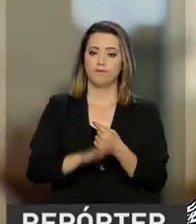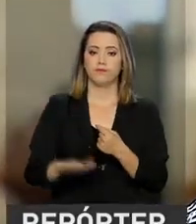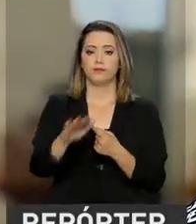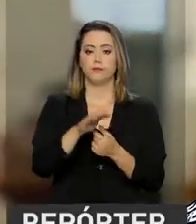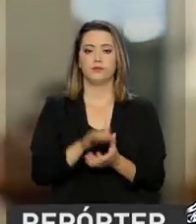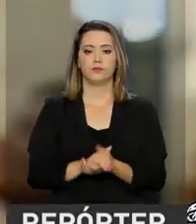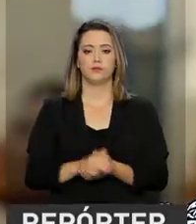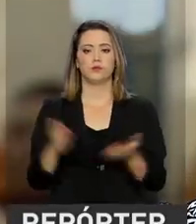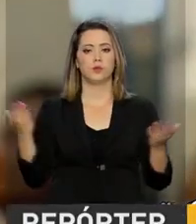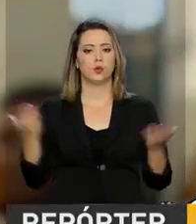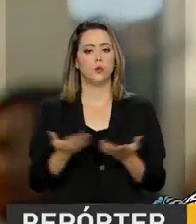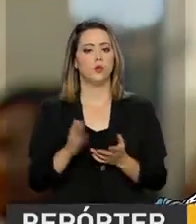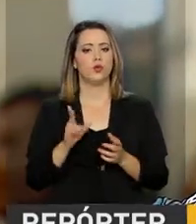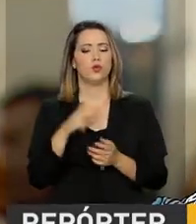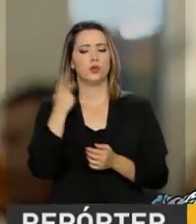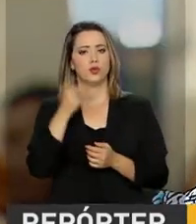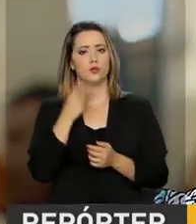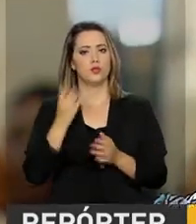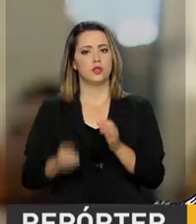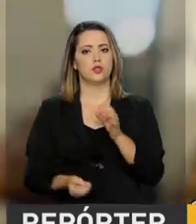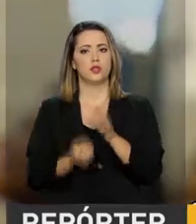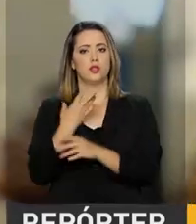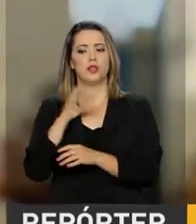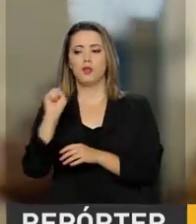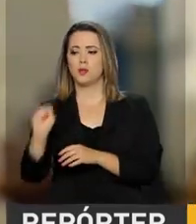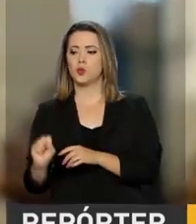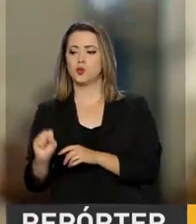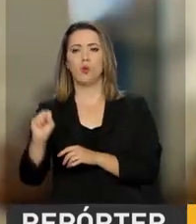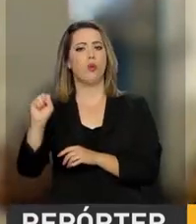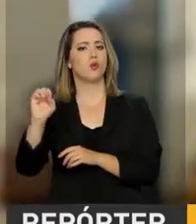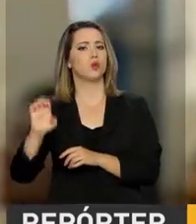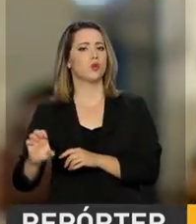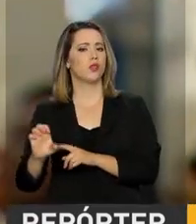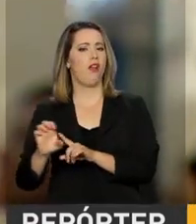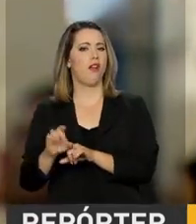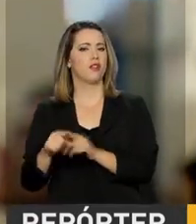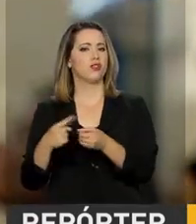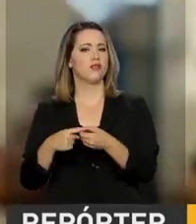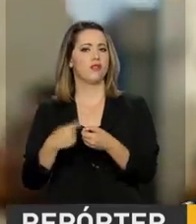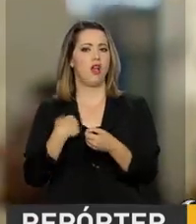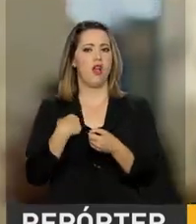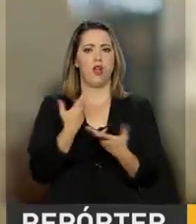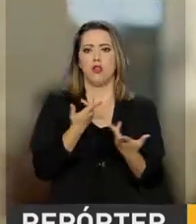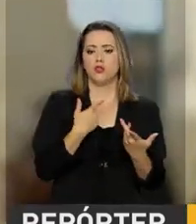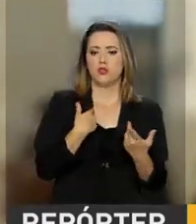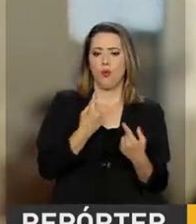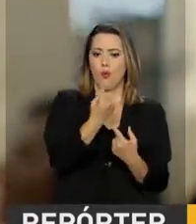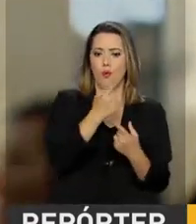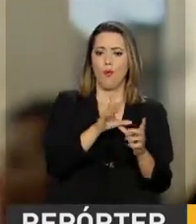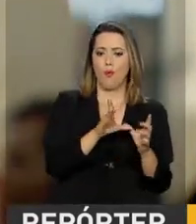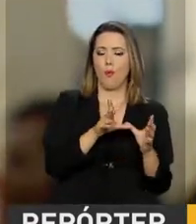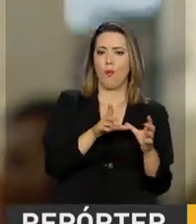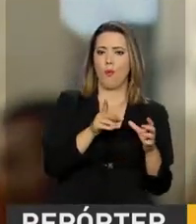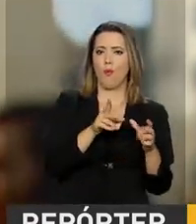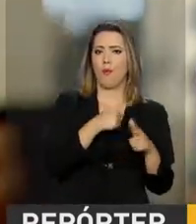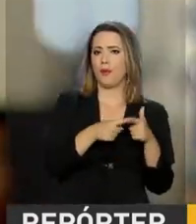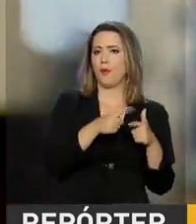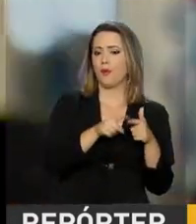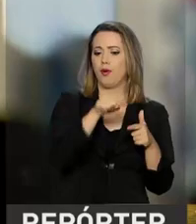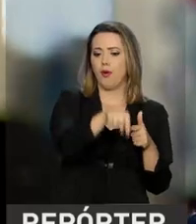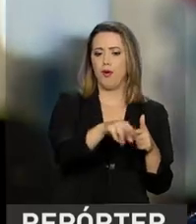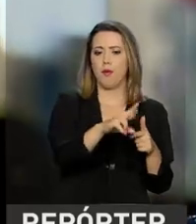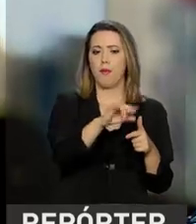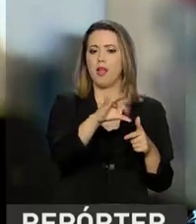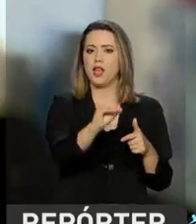são criadas para os grandes centros ou para o sul, sudeste, ela não atinge, não resolve o problema da minha região, que é uma região que os rios que são